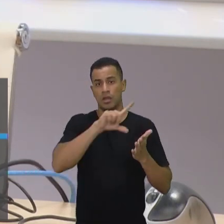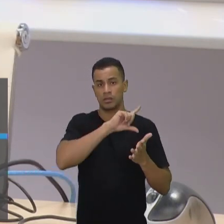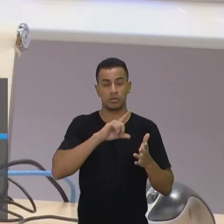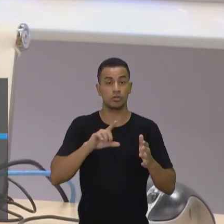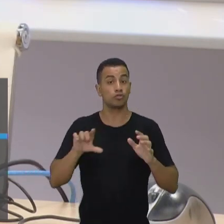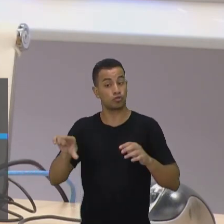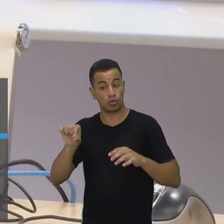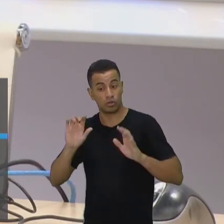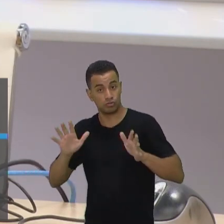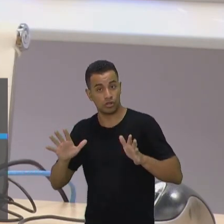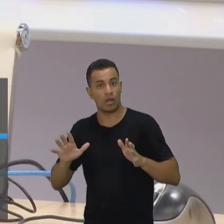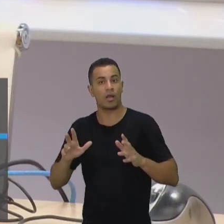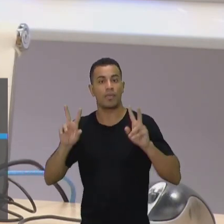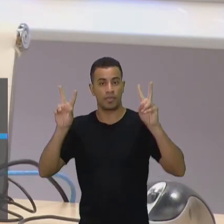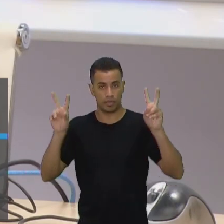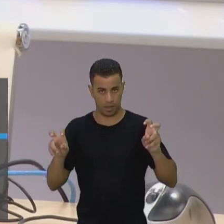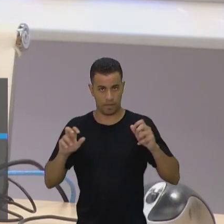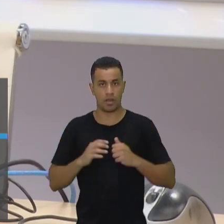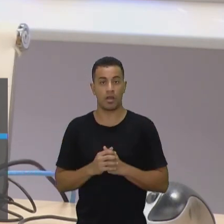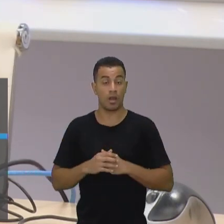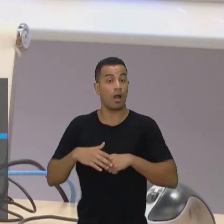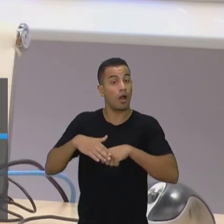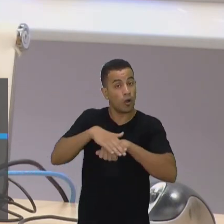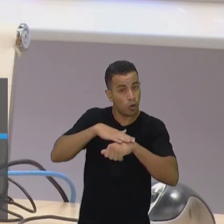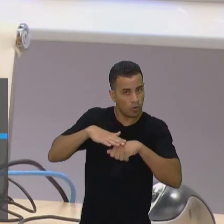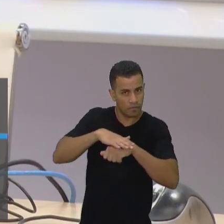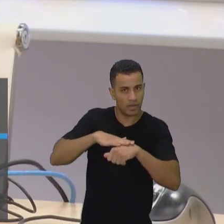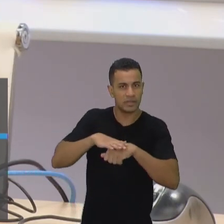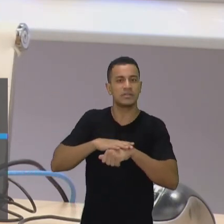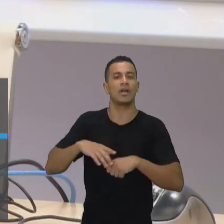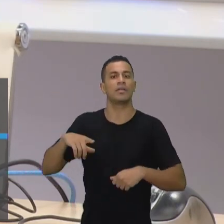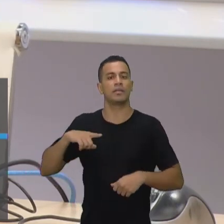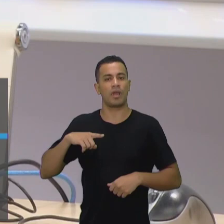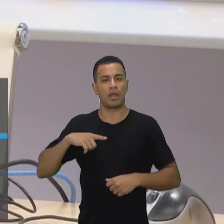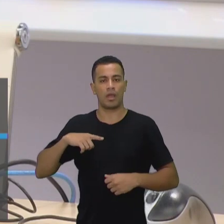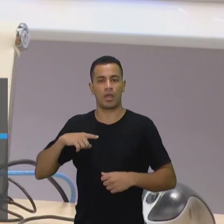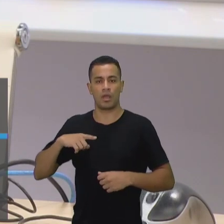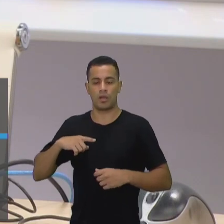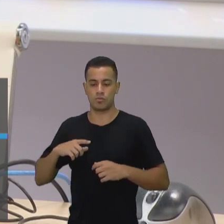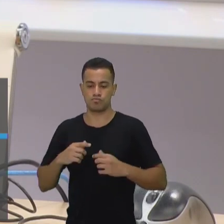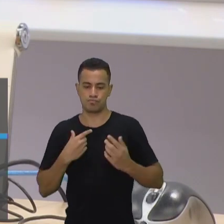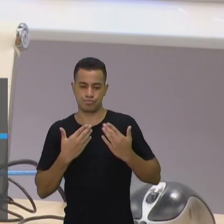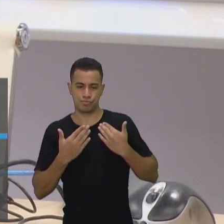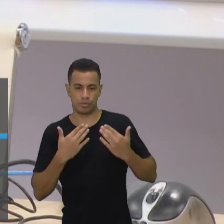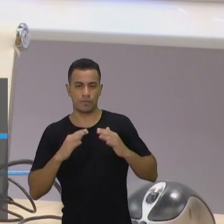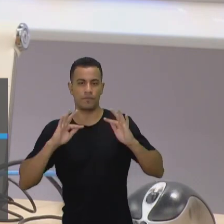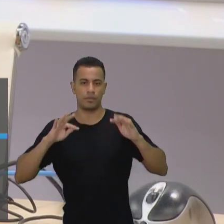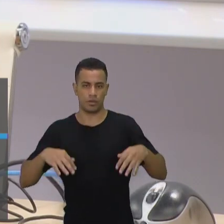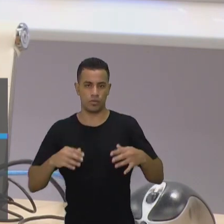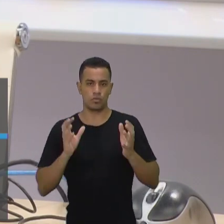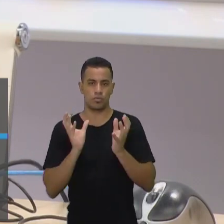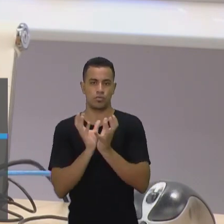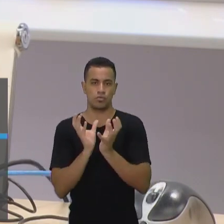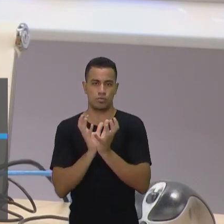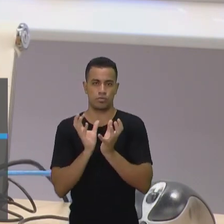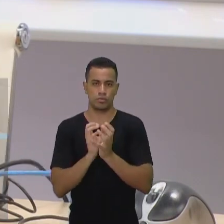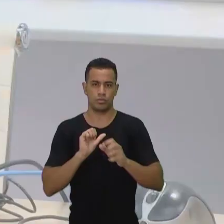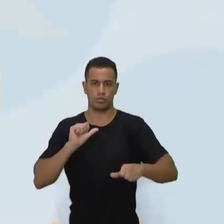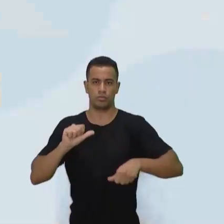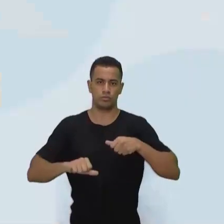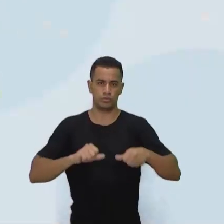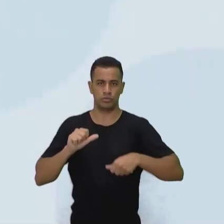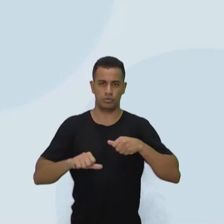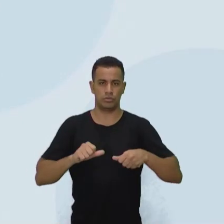As conversas acontecem em rodadas com duração determinada e ao final de cada uma, os grupos são redefinidos de maneira